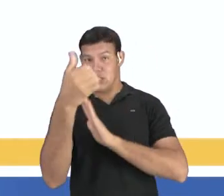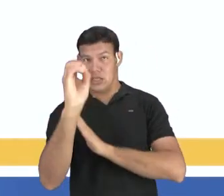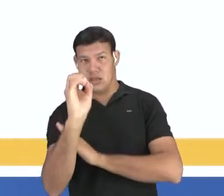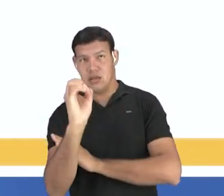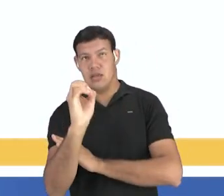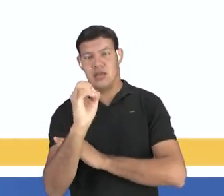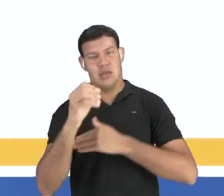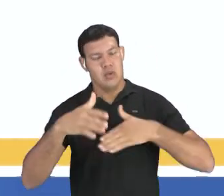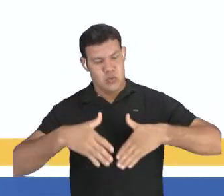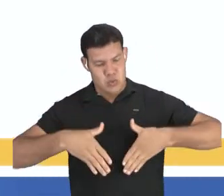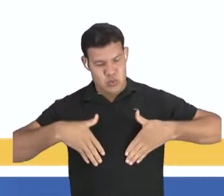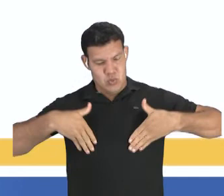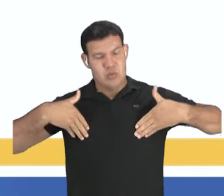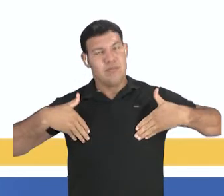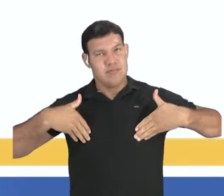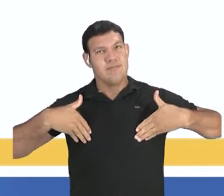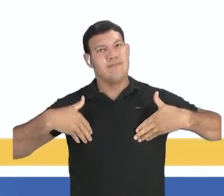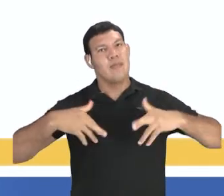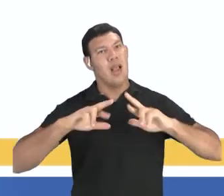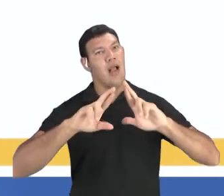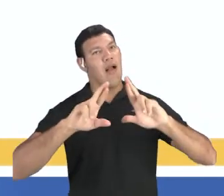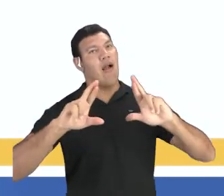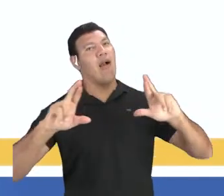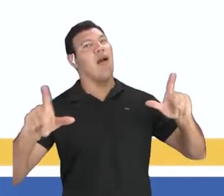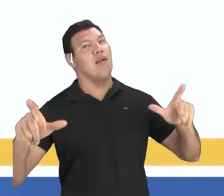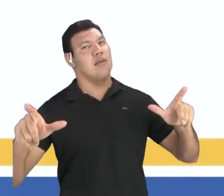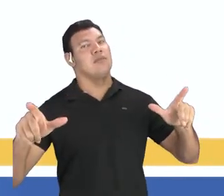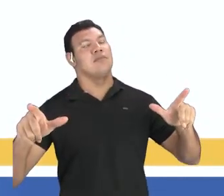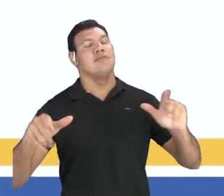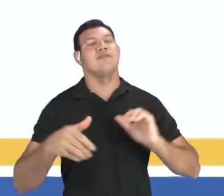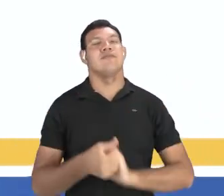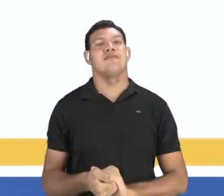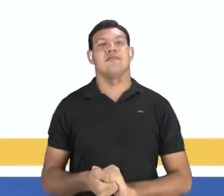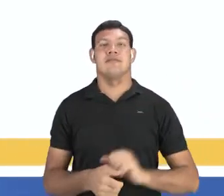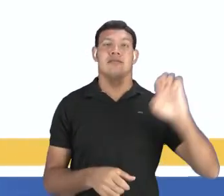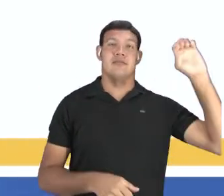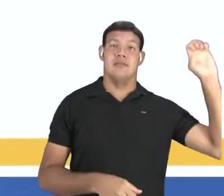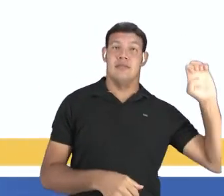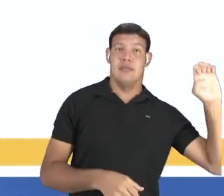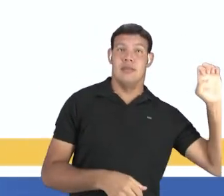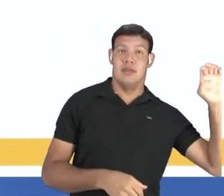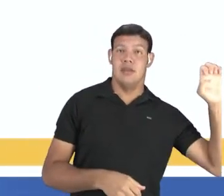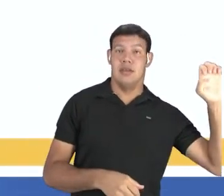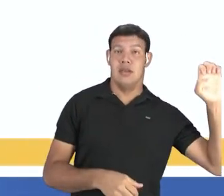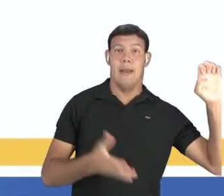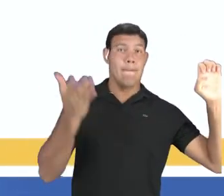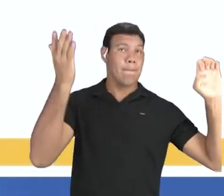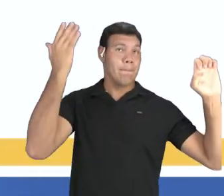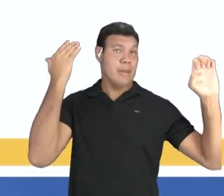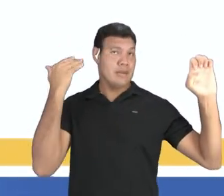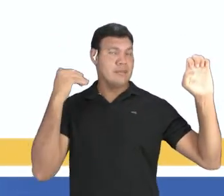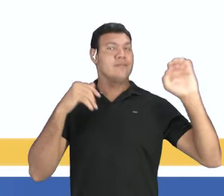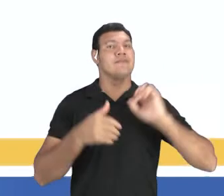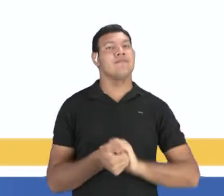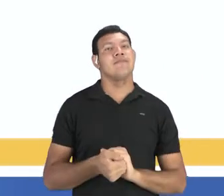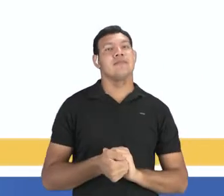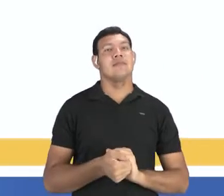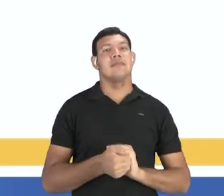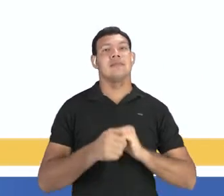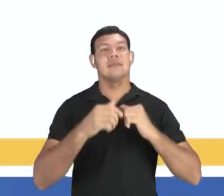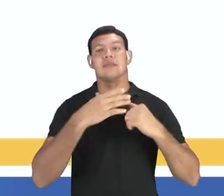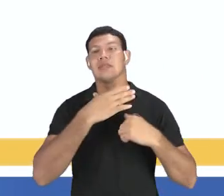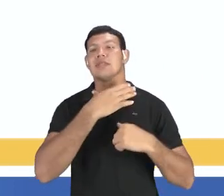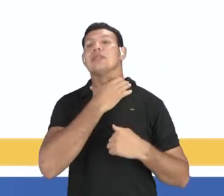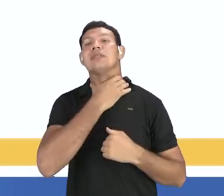atrelada né pelo peito observe a diferença lá lado esquerdo para o lado direito né onde ele era é ter através